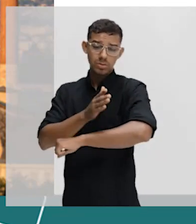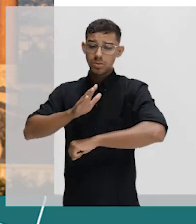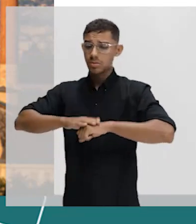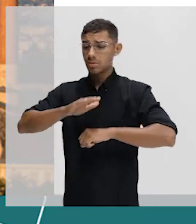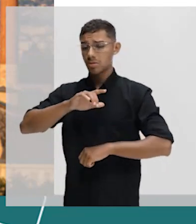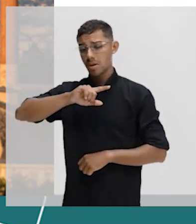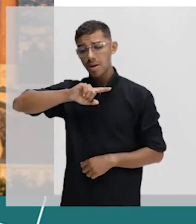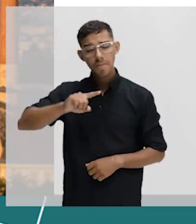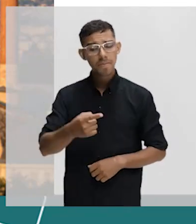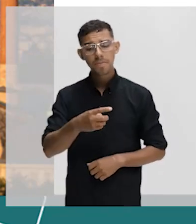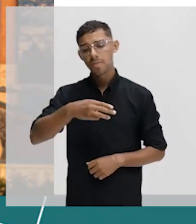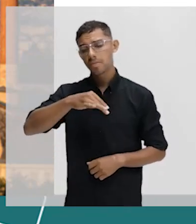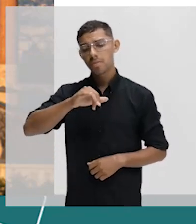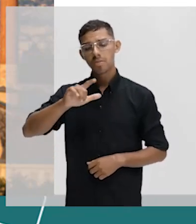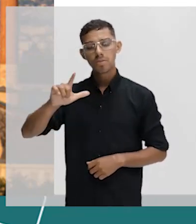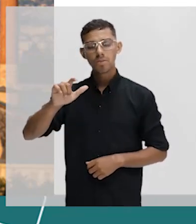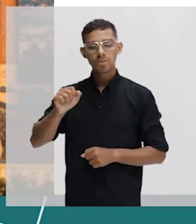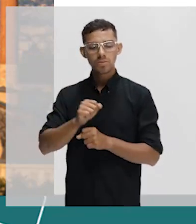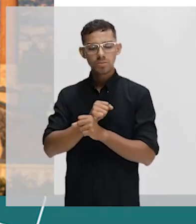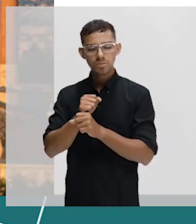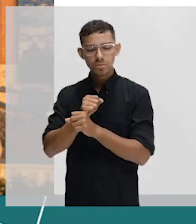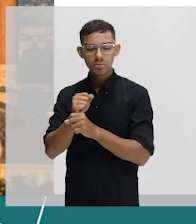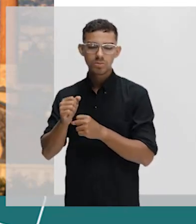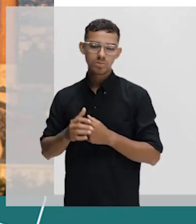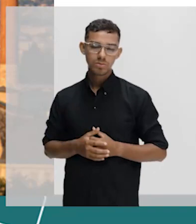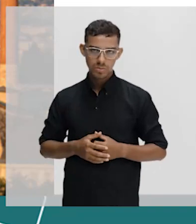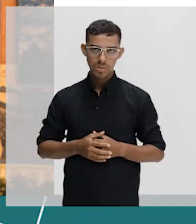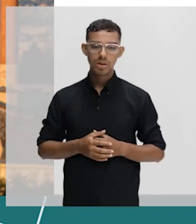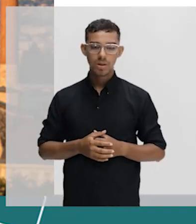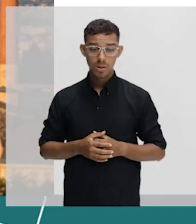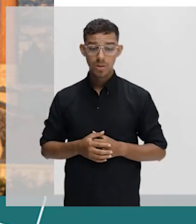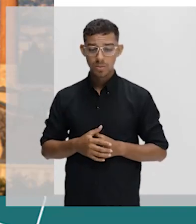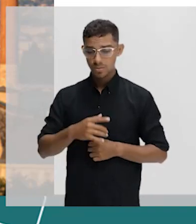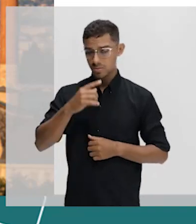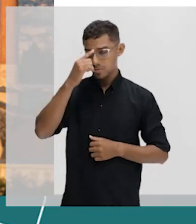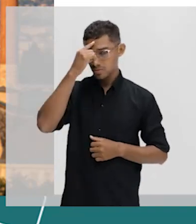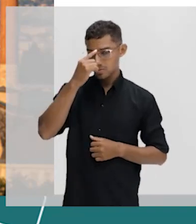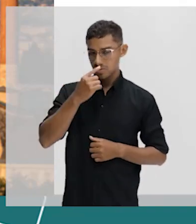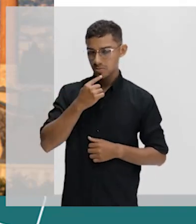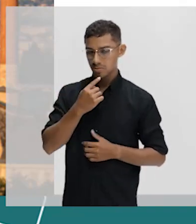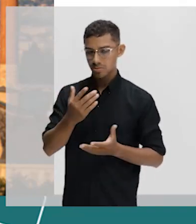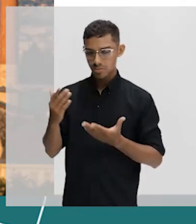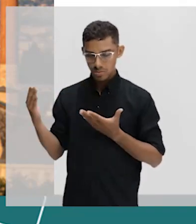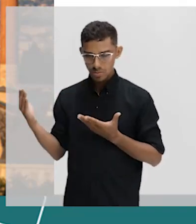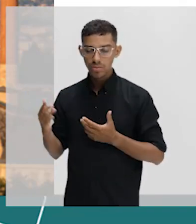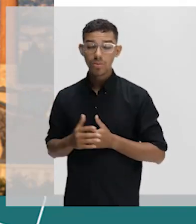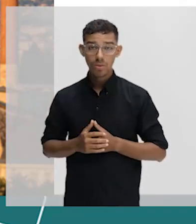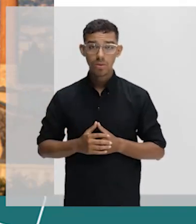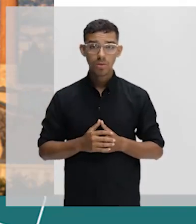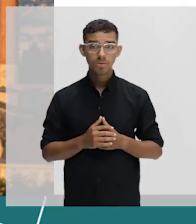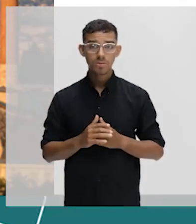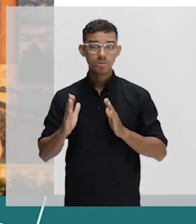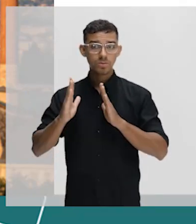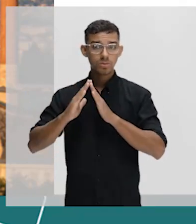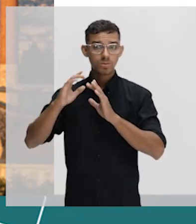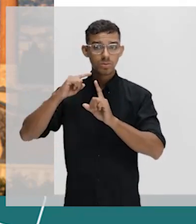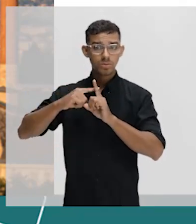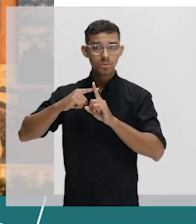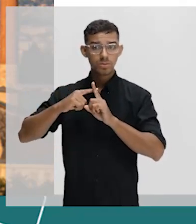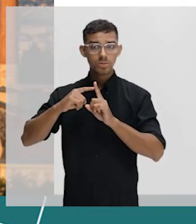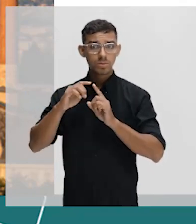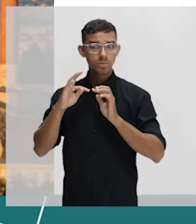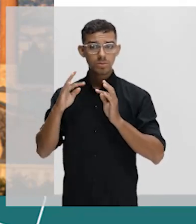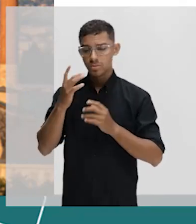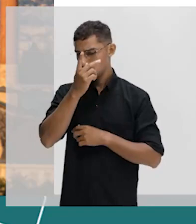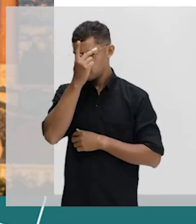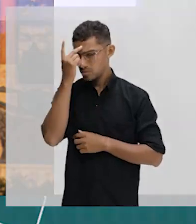anos, né? Professor, e essa igreja era feita só para todo mundo ou era já para gente mais rica? Vou deixar